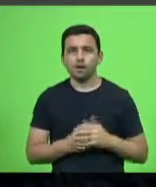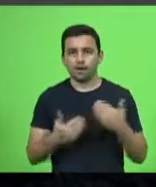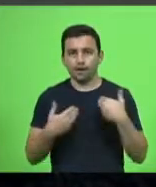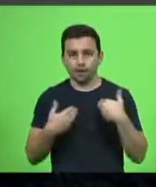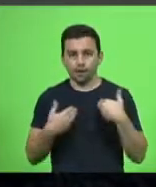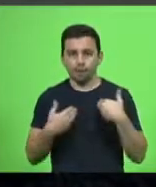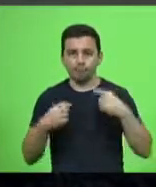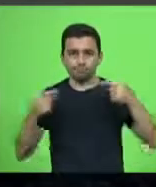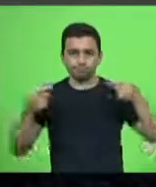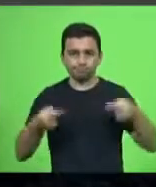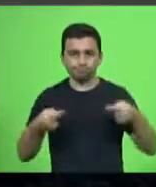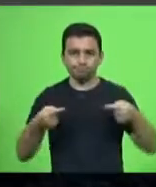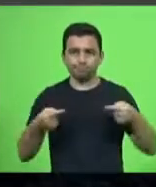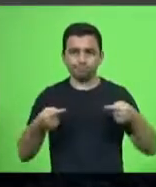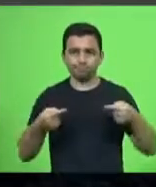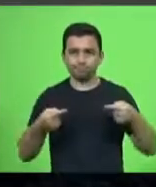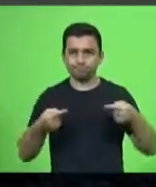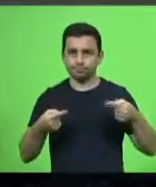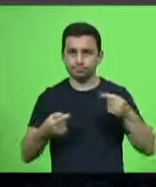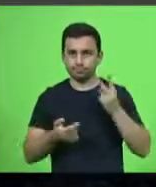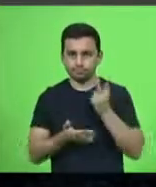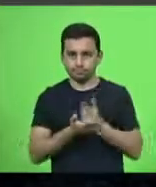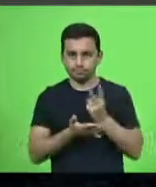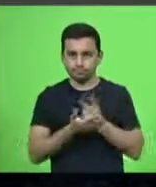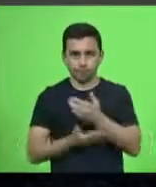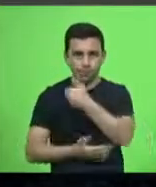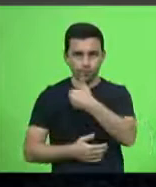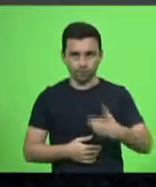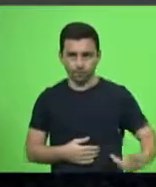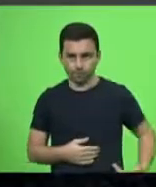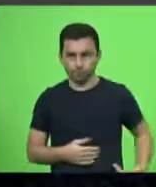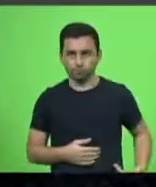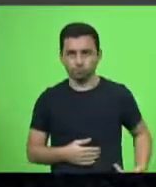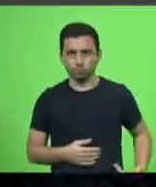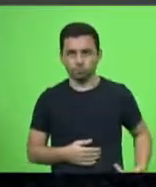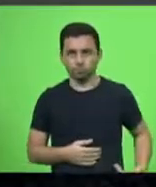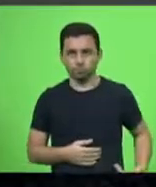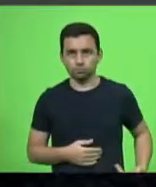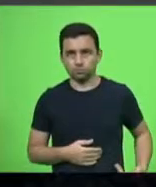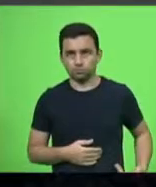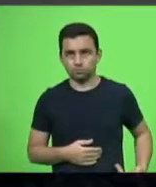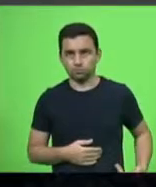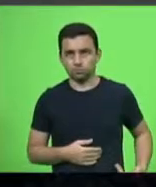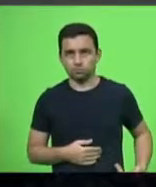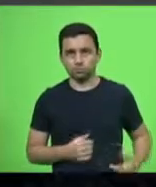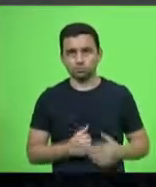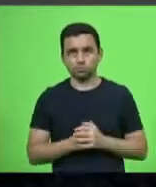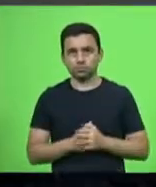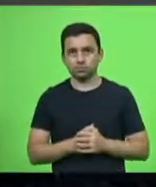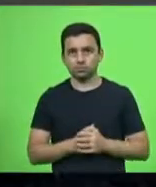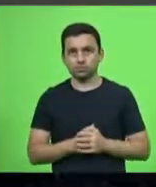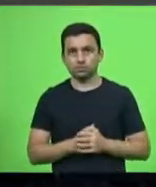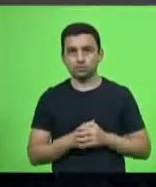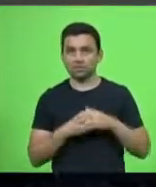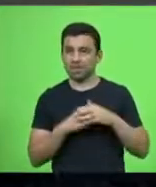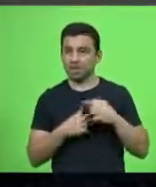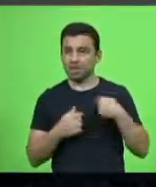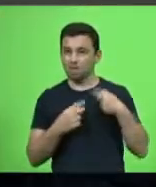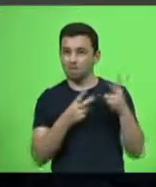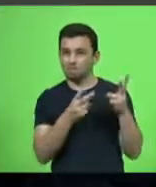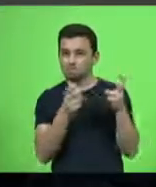oposição sempre ao governo do Estado, se visse, se